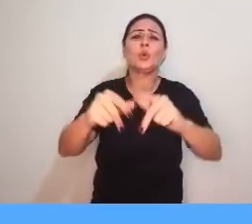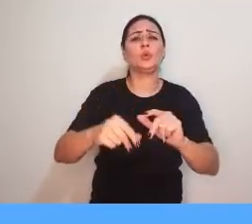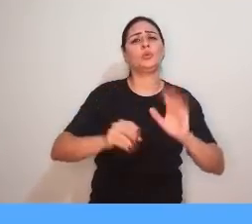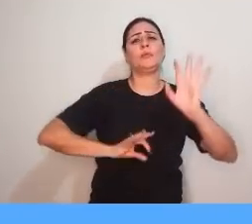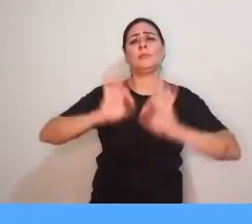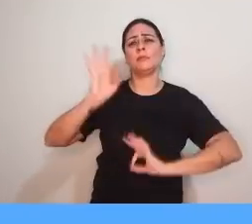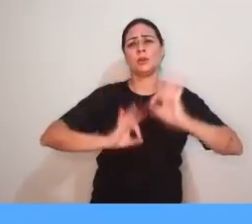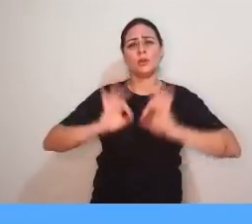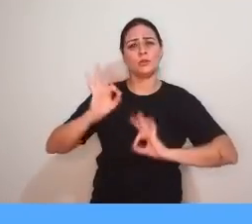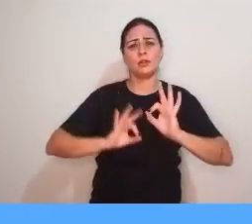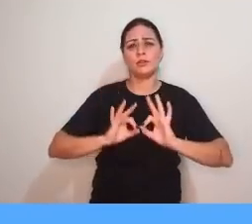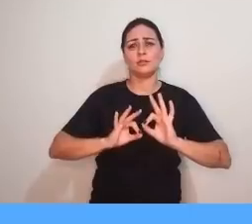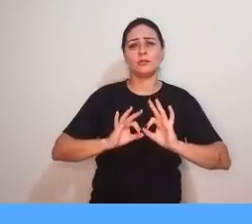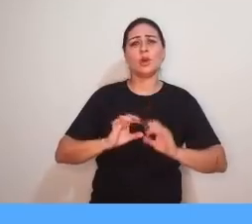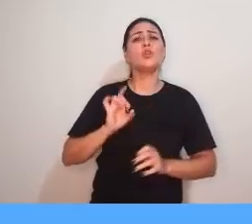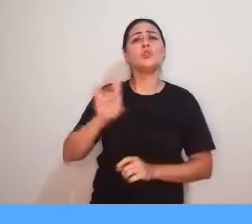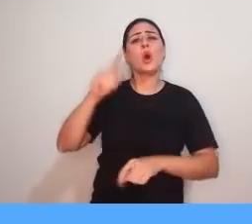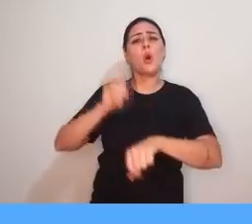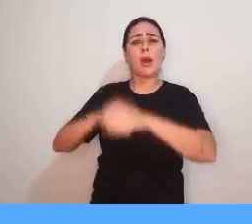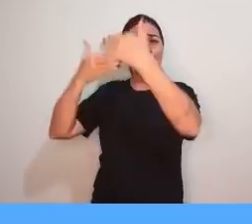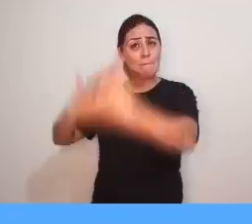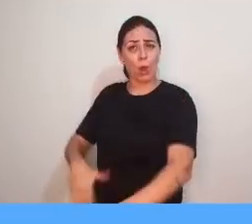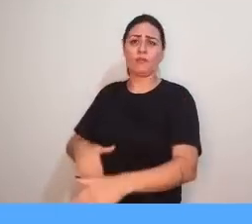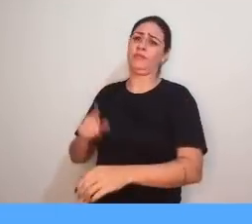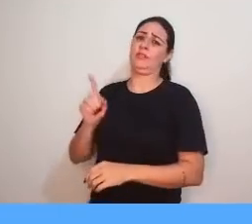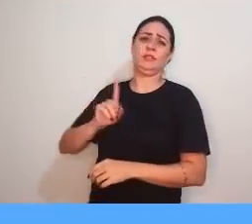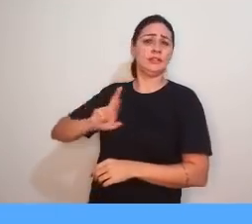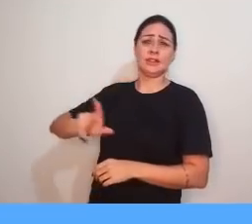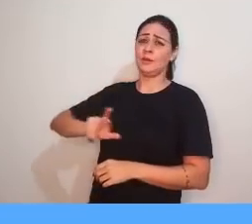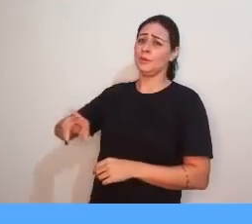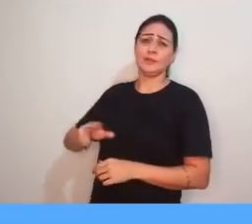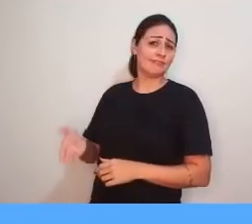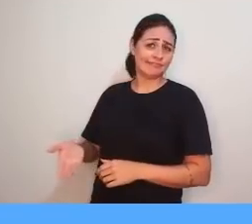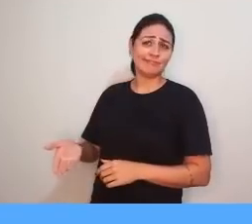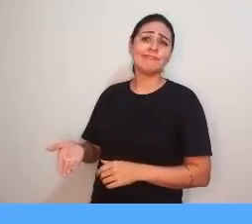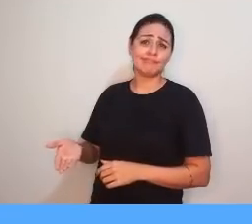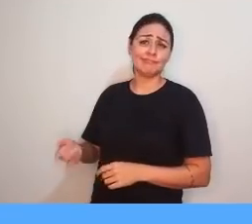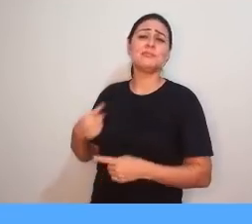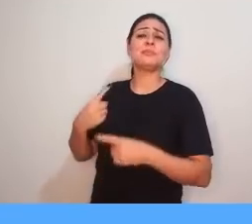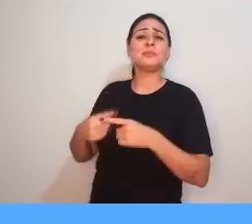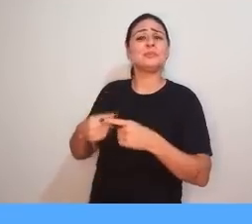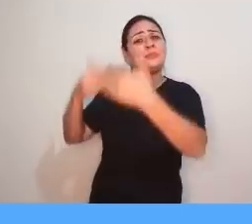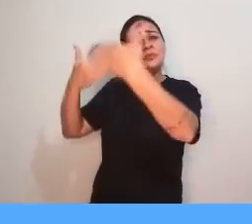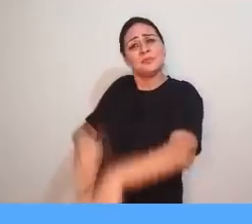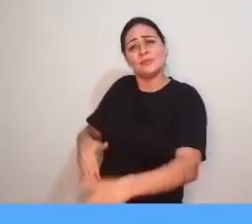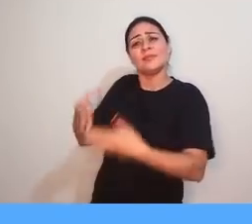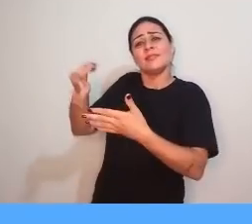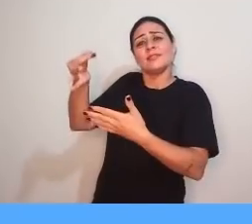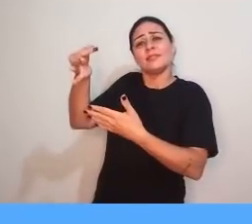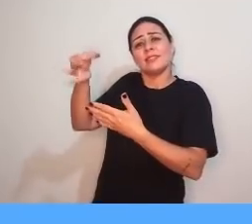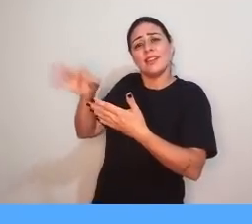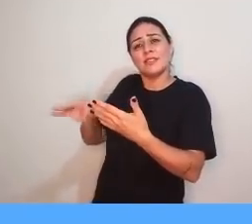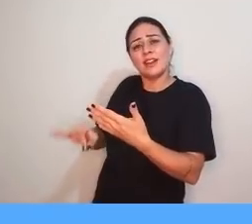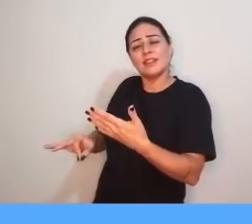focado só o momento da prova. Até porque o momento da prova, da avaliação, tá? E eu vi que